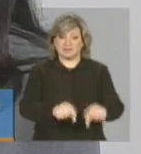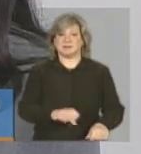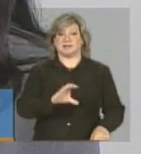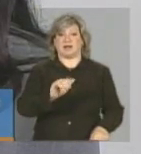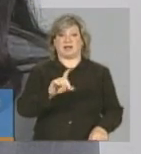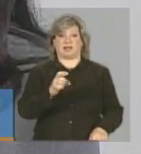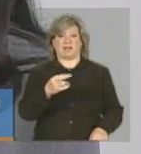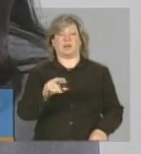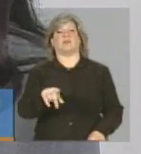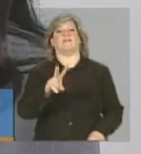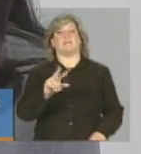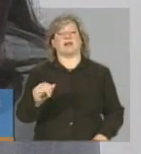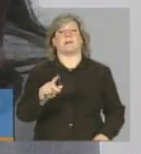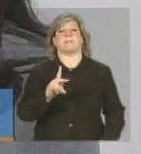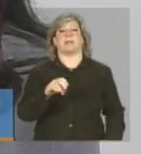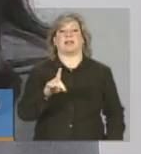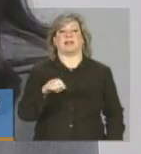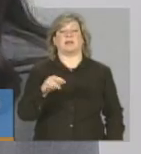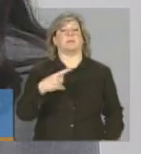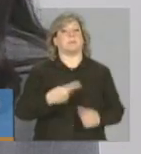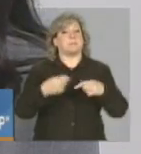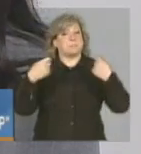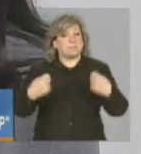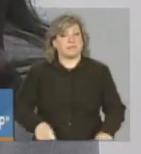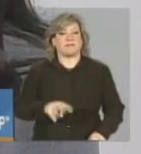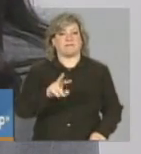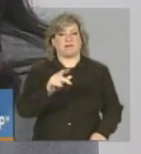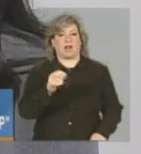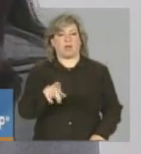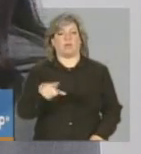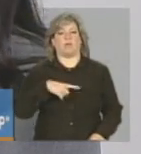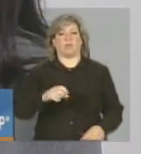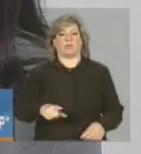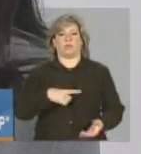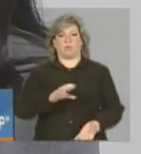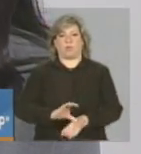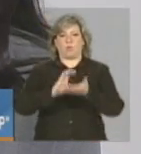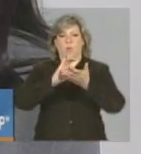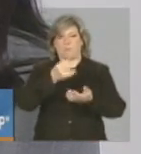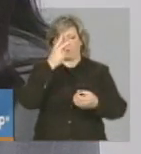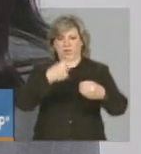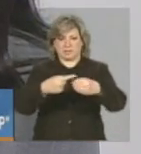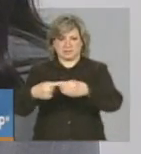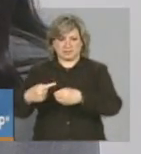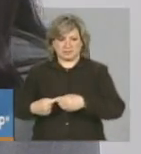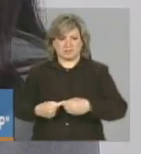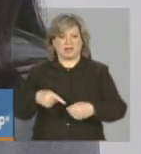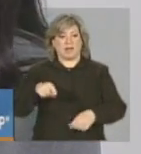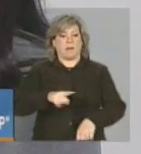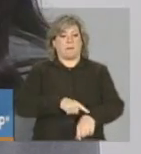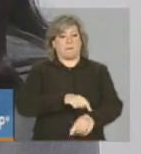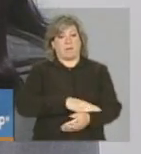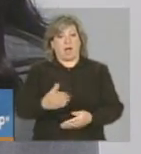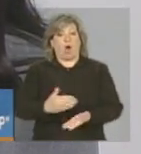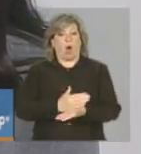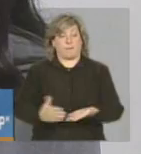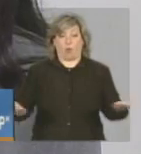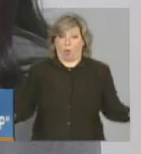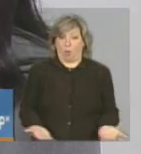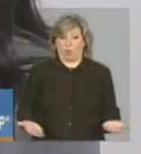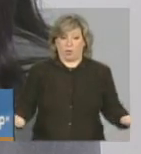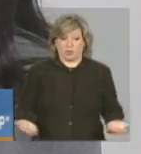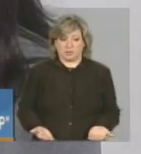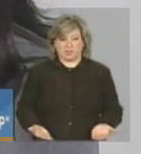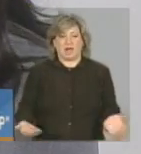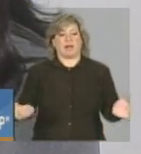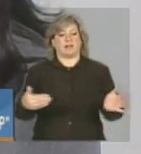estar pendente porque ele precisa ser validado pelo Conselho Municipal. E o prazo para o Conselho Municipal validar, ele começa hoje, né,